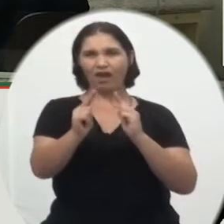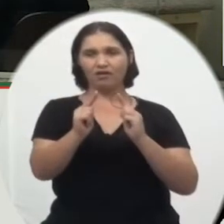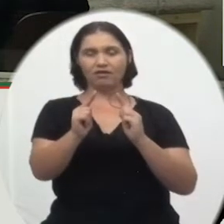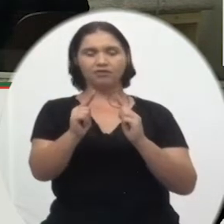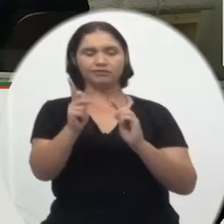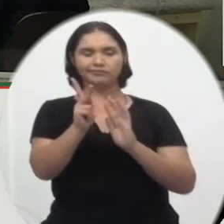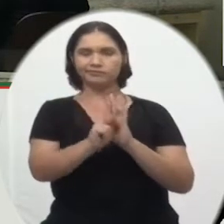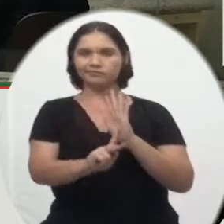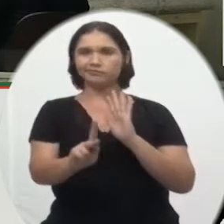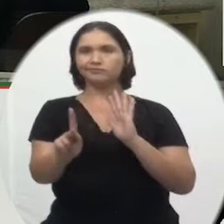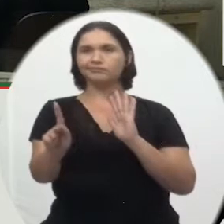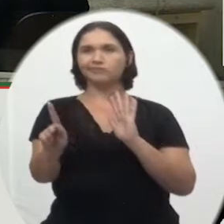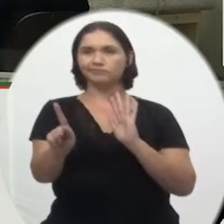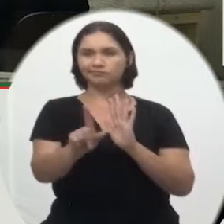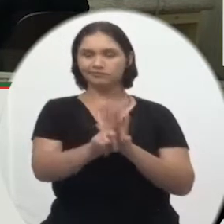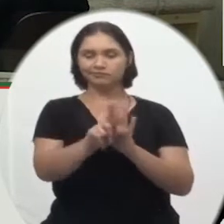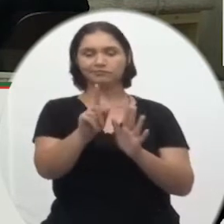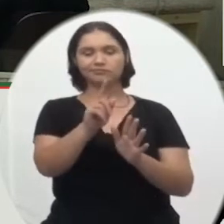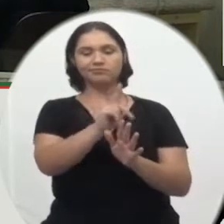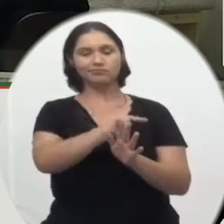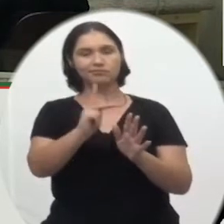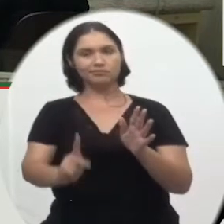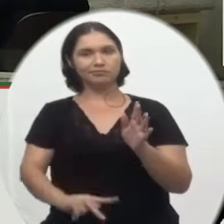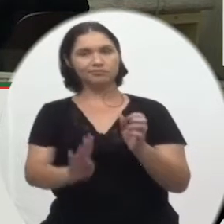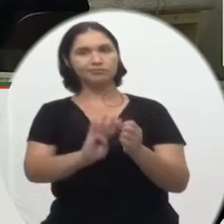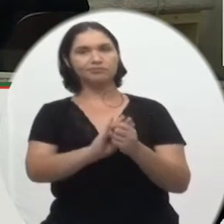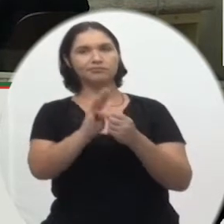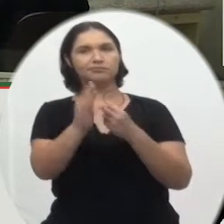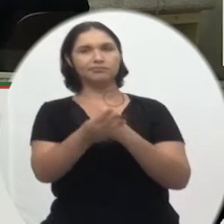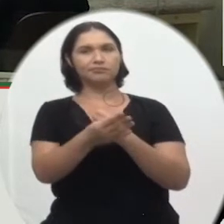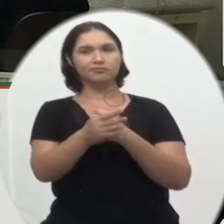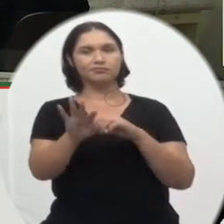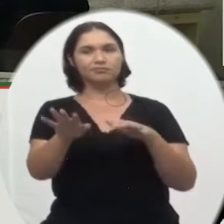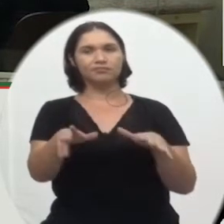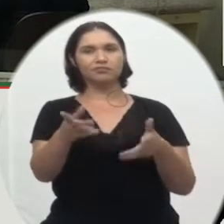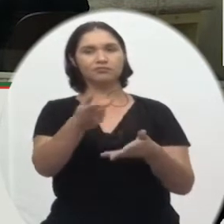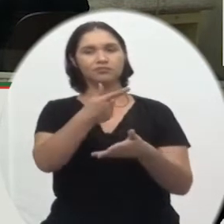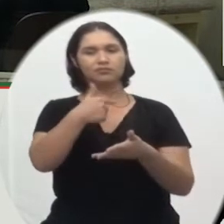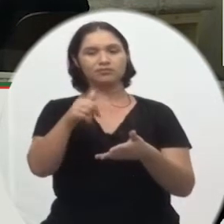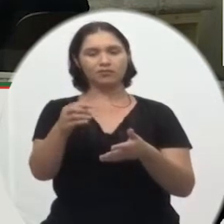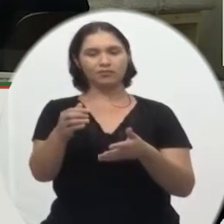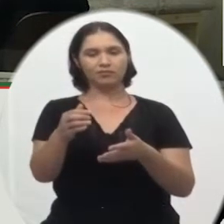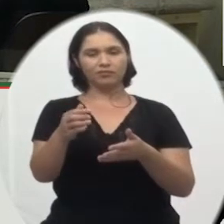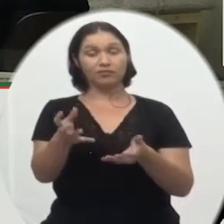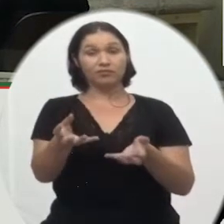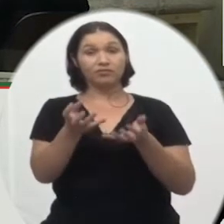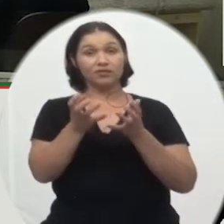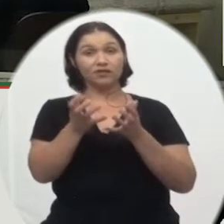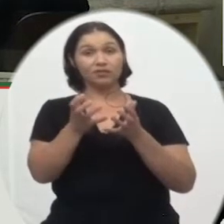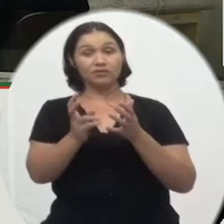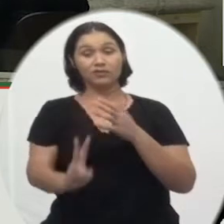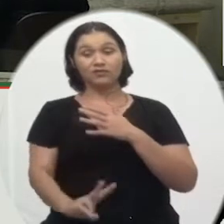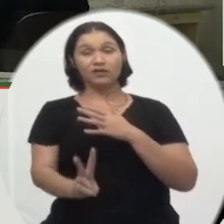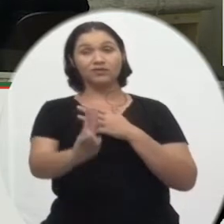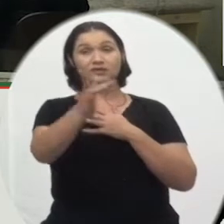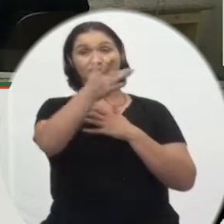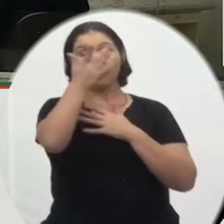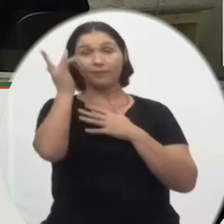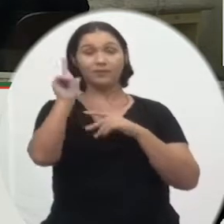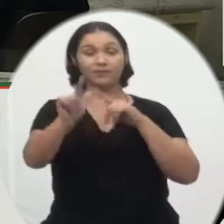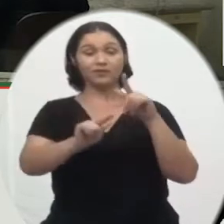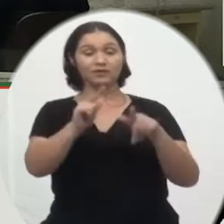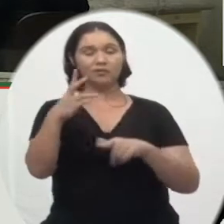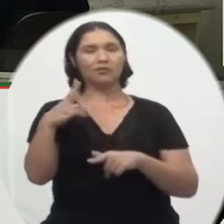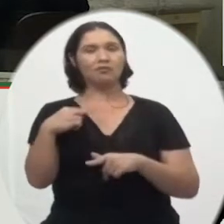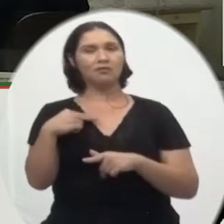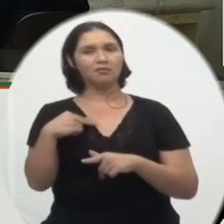um líder voluntário que trabalha de graça, ainda gasta do próprio bolso para a comunidade, tem pessoas que criticam, essas pessoas é porque